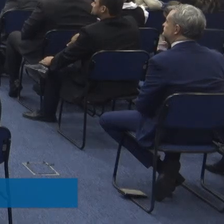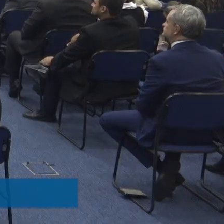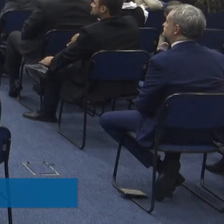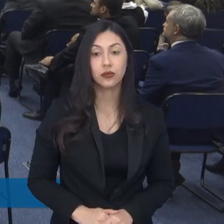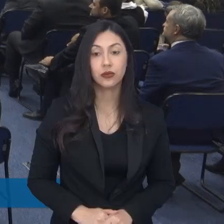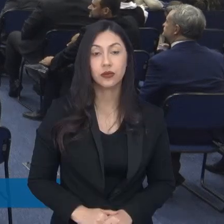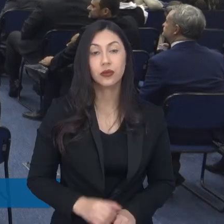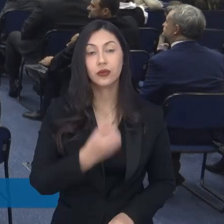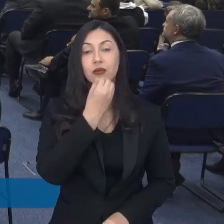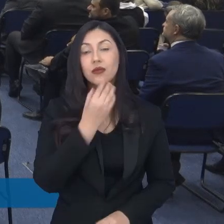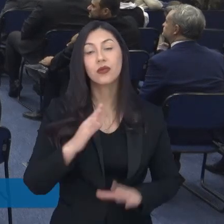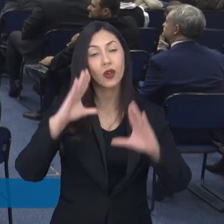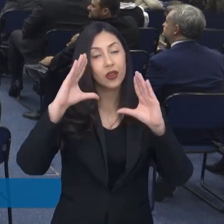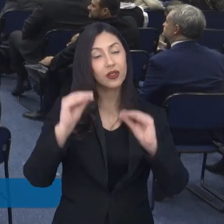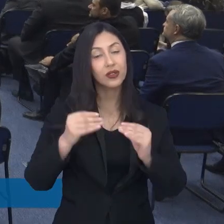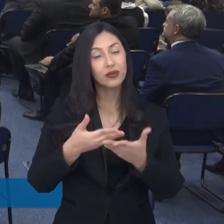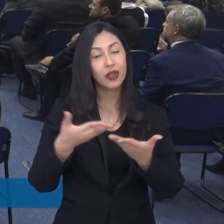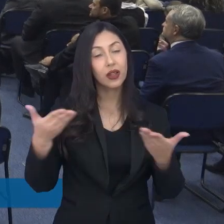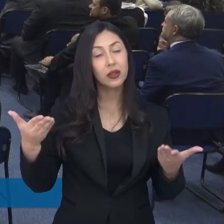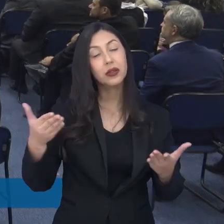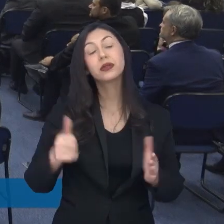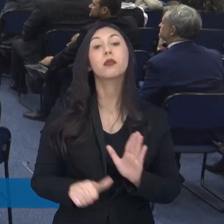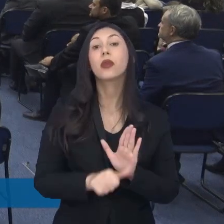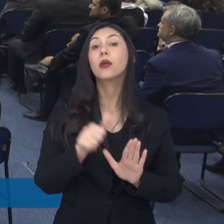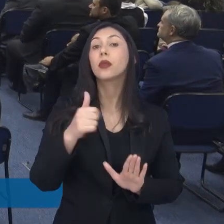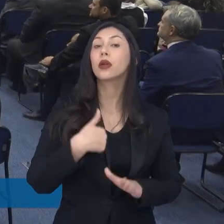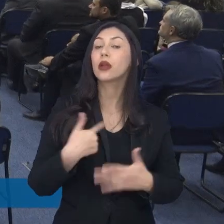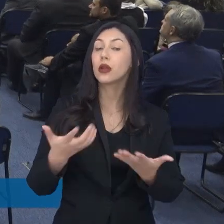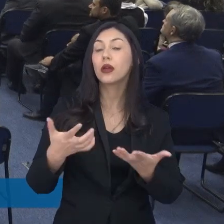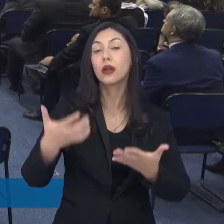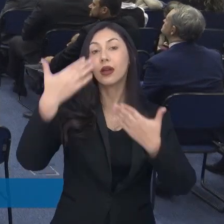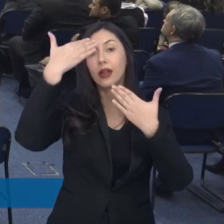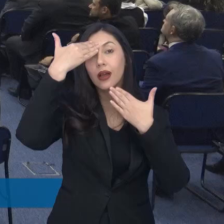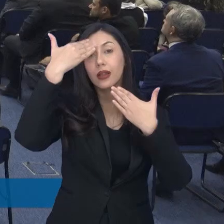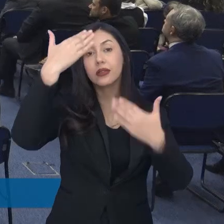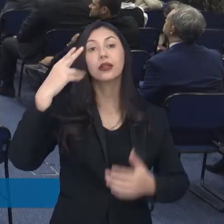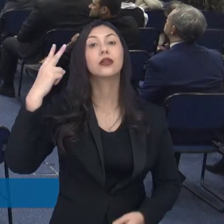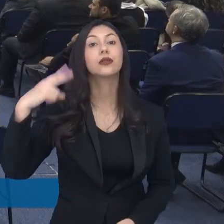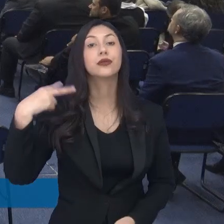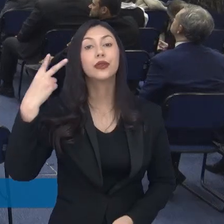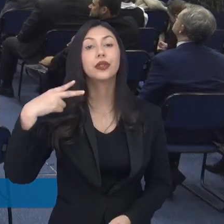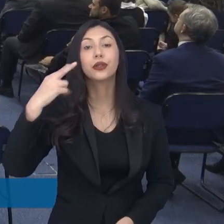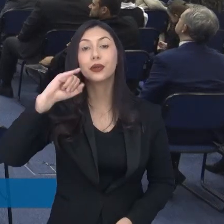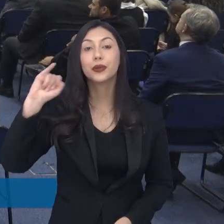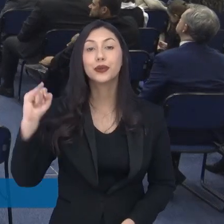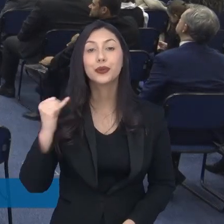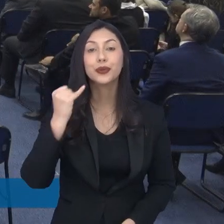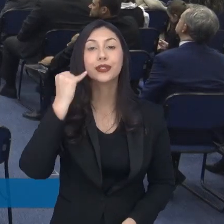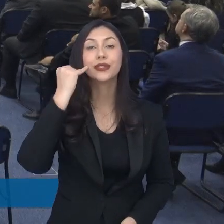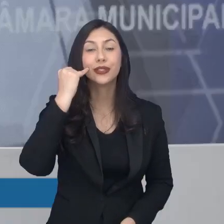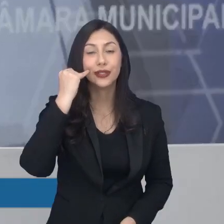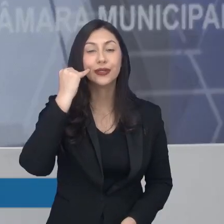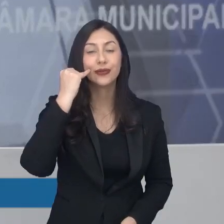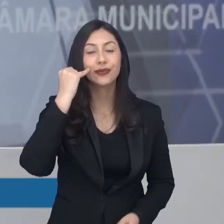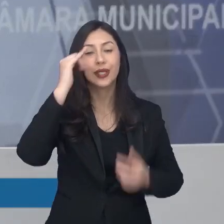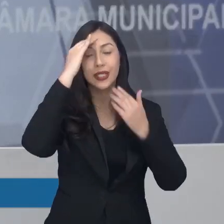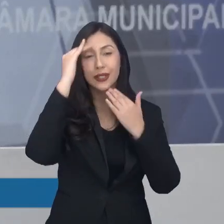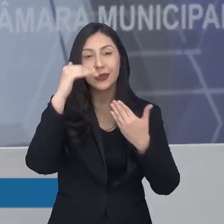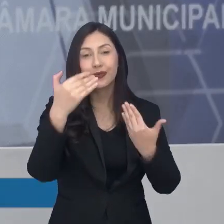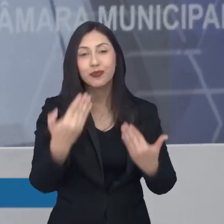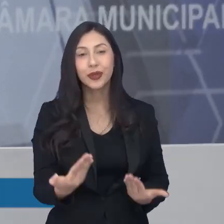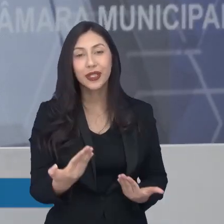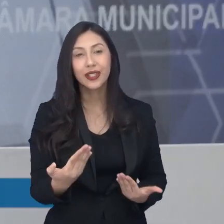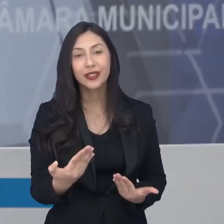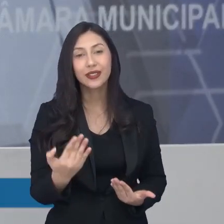Boa noite a todos. Antes de mais nada, gostaria muito de agradecer ao vereador Juvenil Silvério pela homenagem à